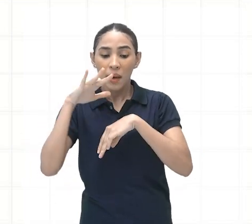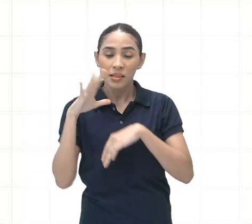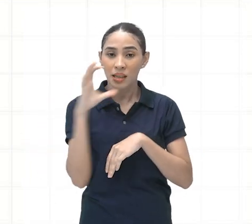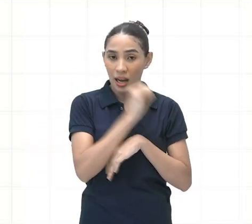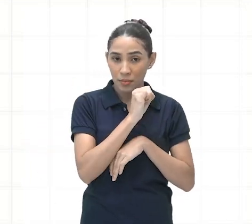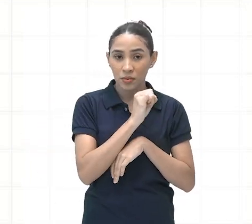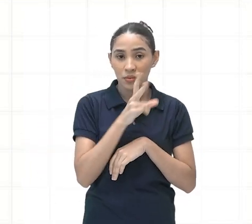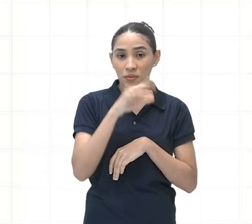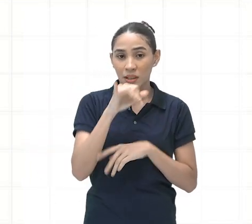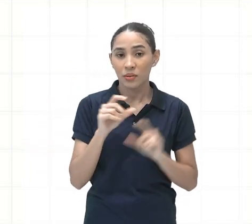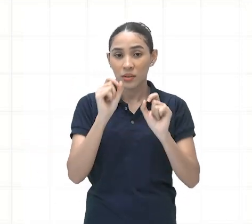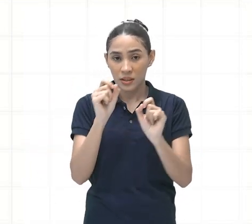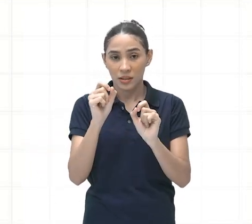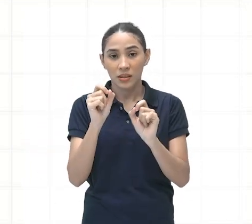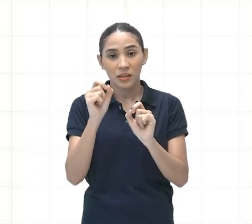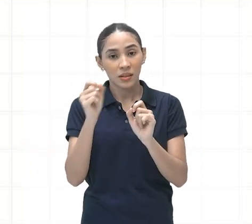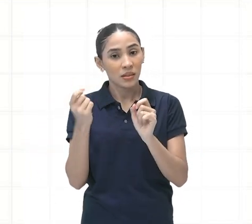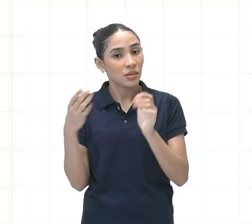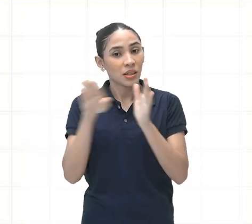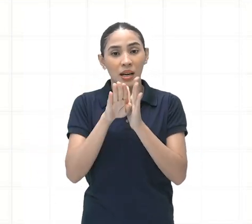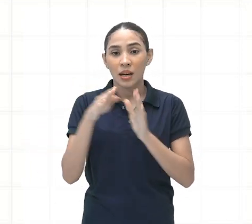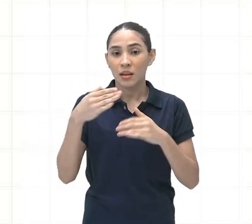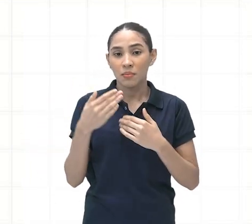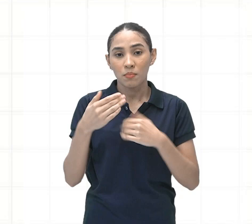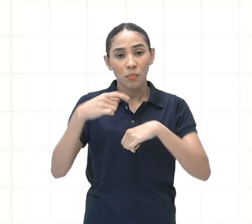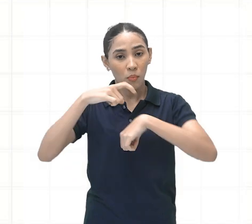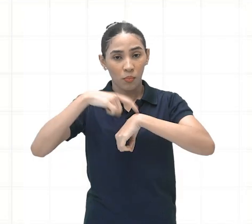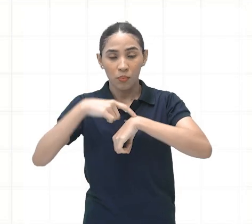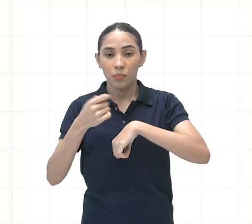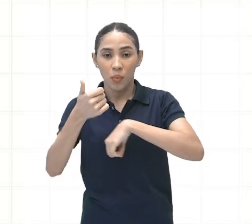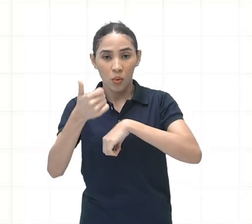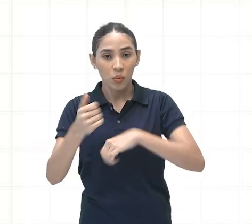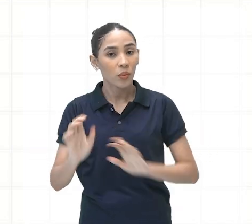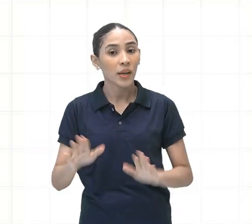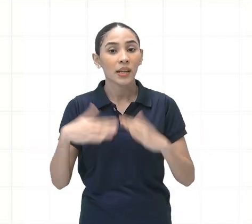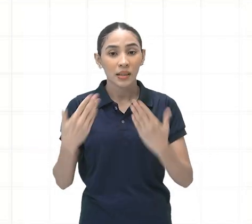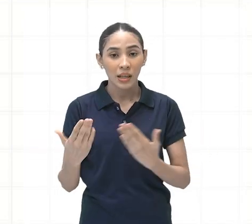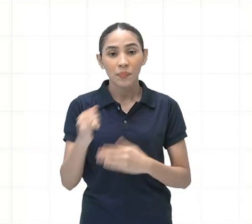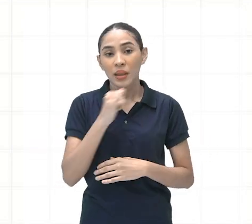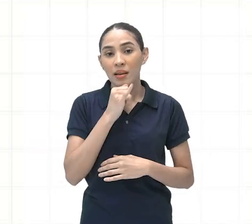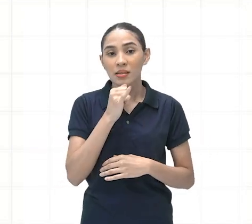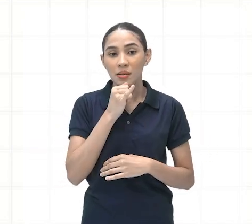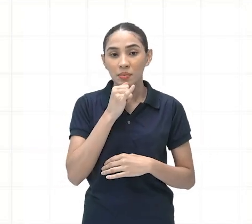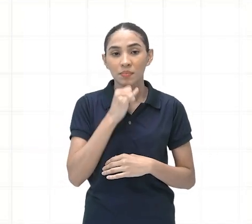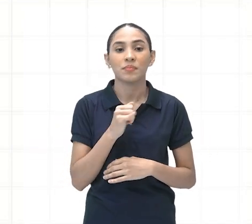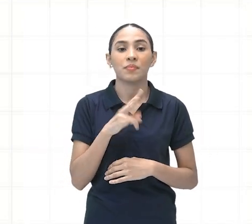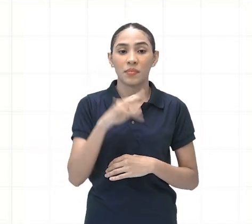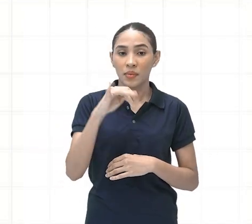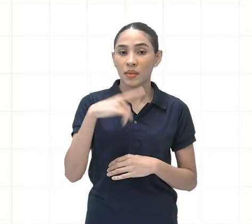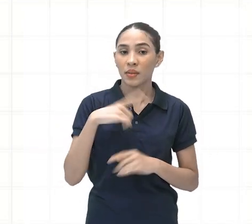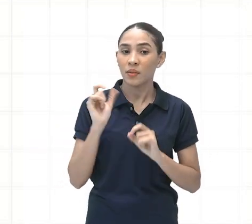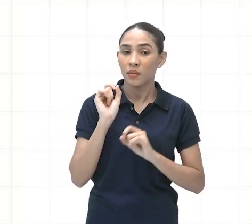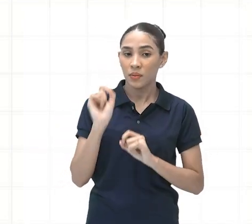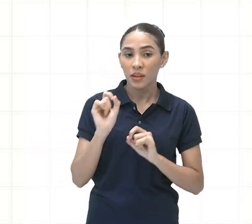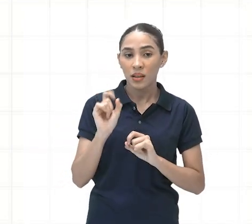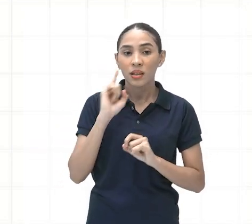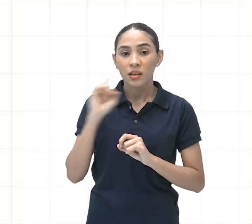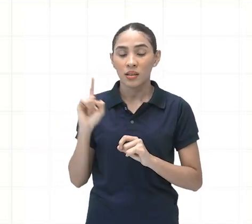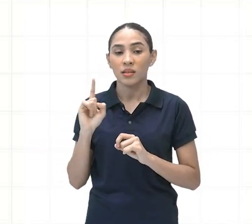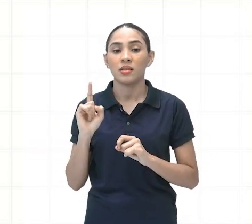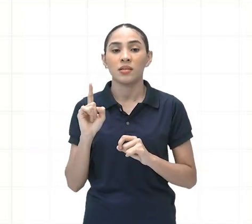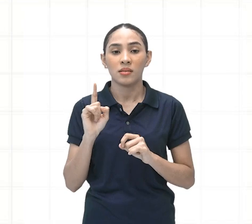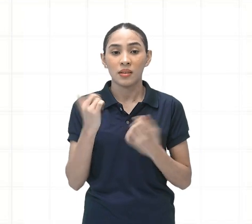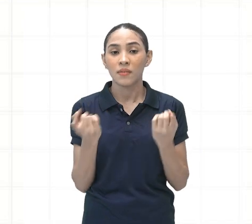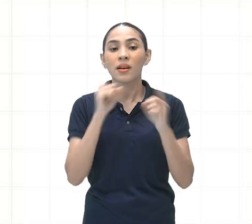rápido, logo eu vou gastar menos tempo. Então, nós temos aqui duas